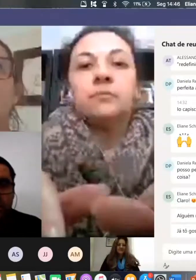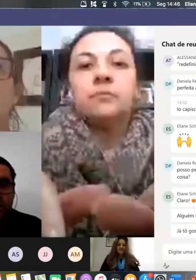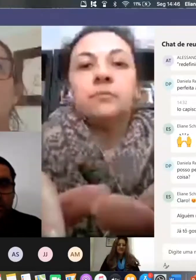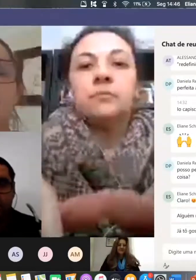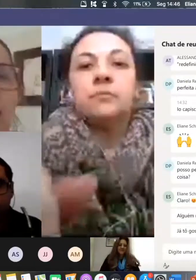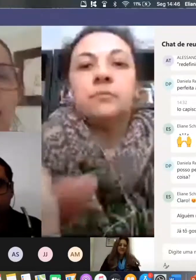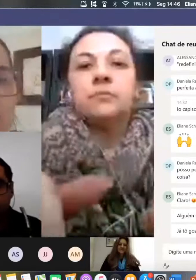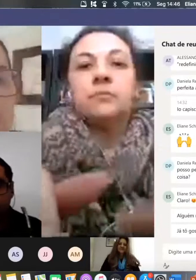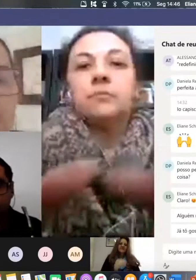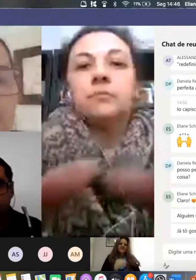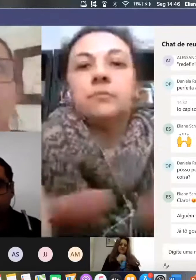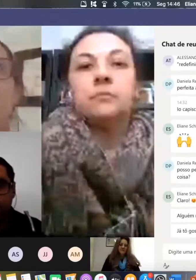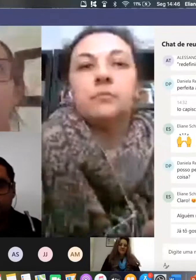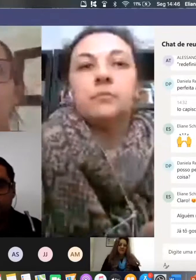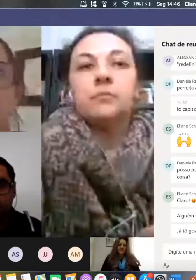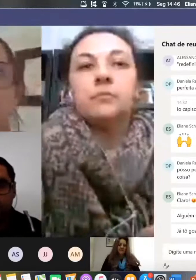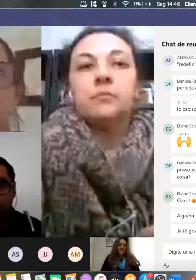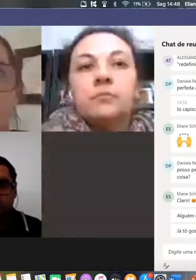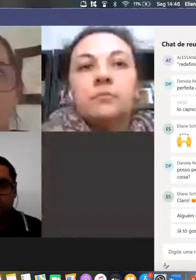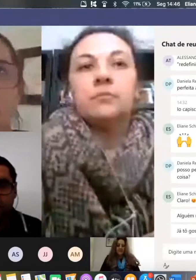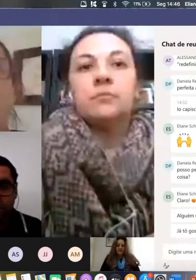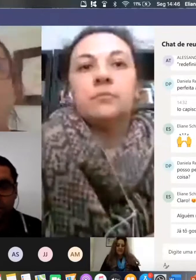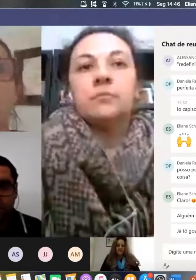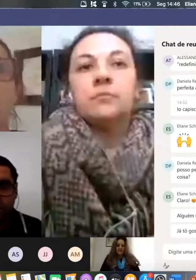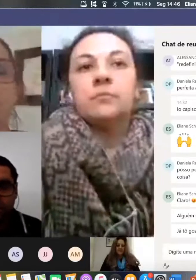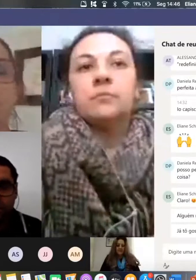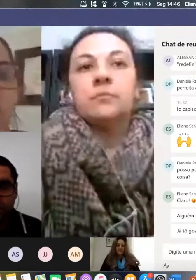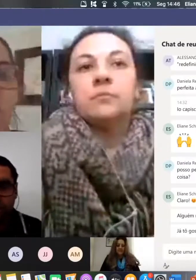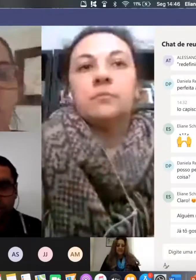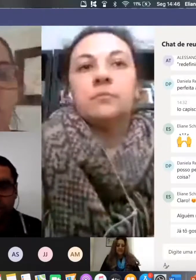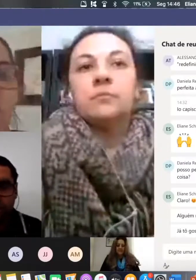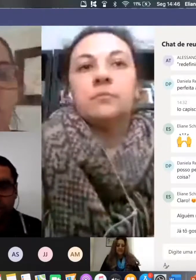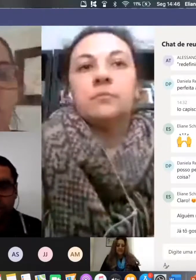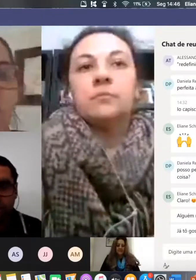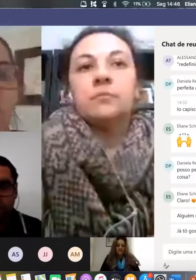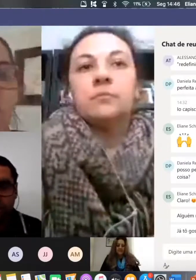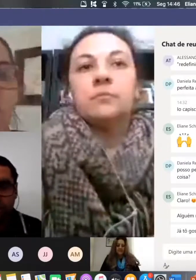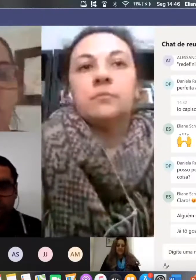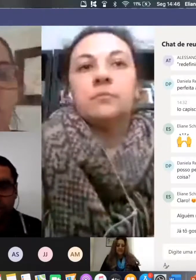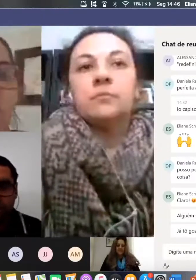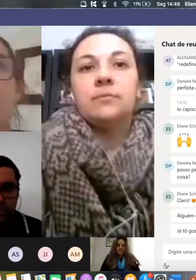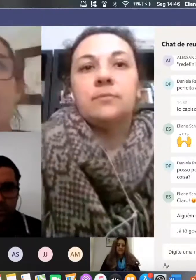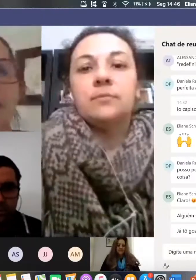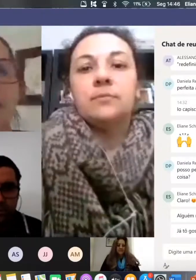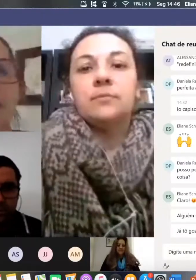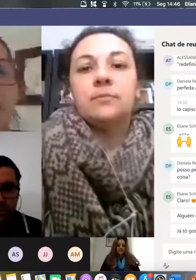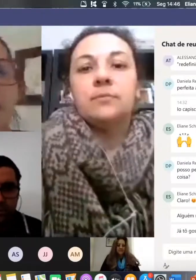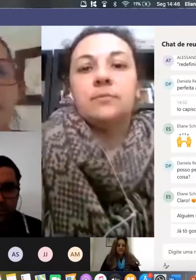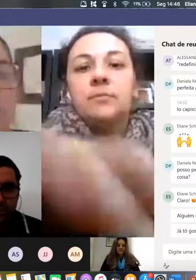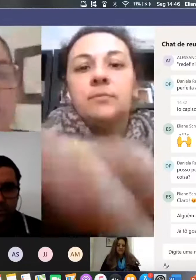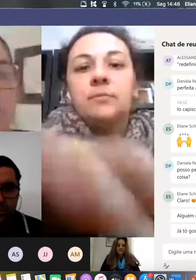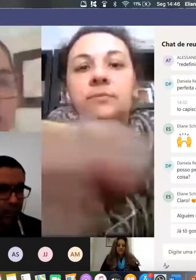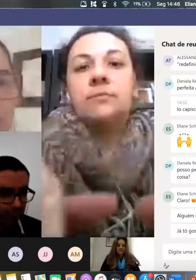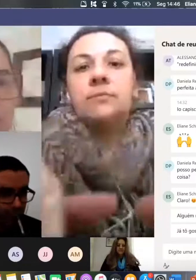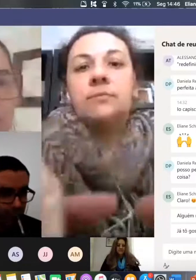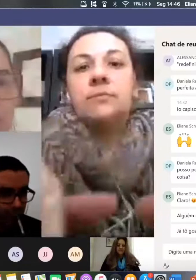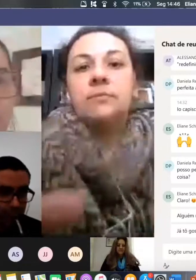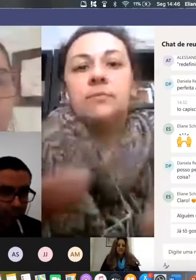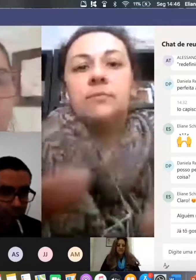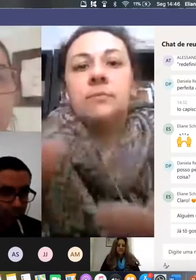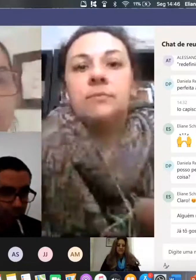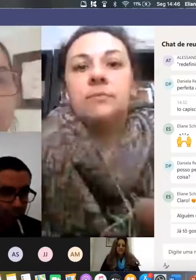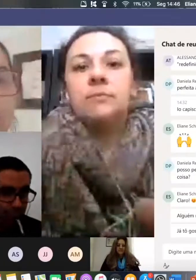forma ecossistema, reticular e que ela possa produzir um conhecimento que possa alterar o sistema da rede, né?